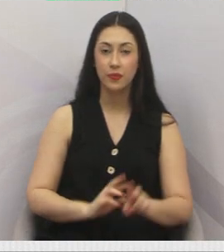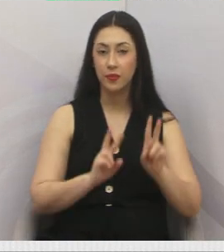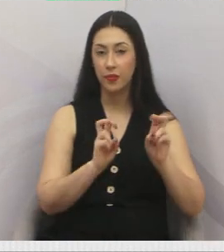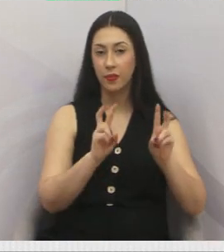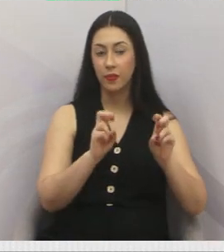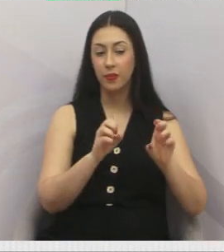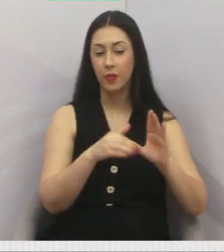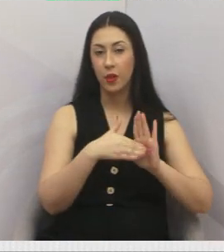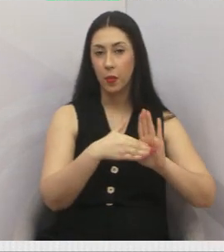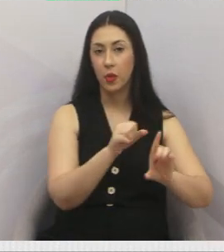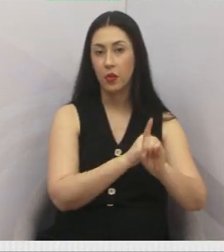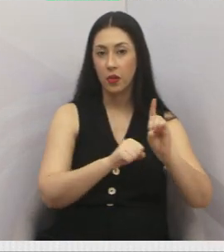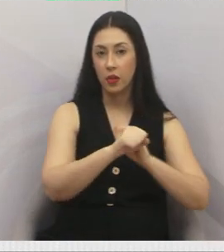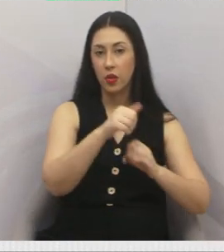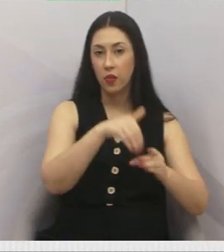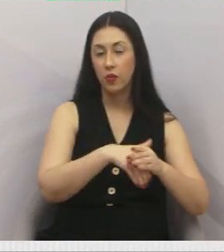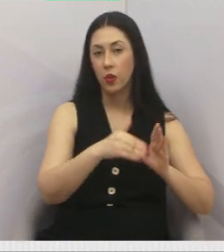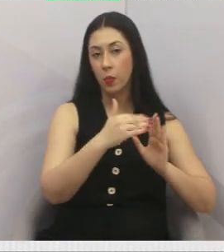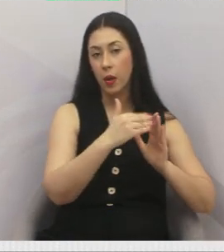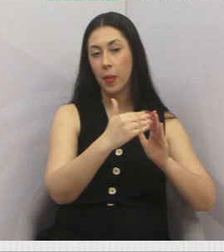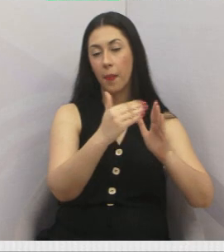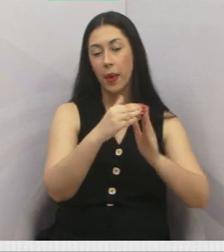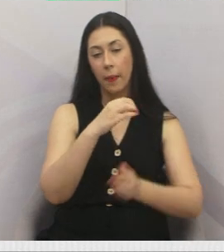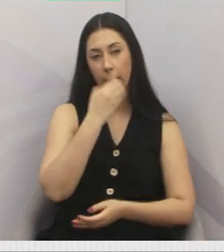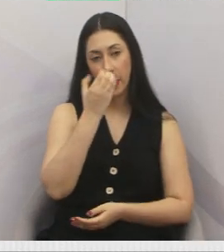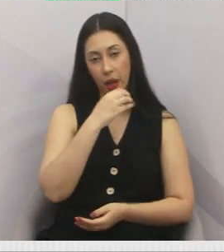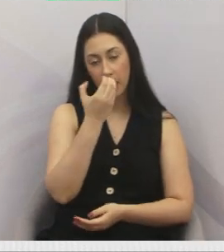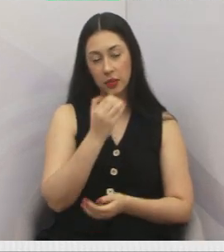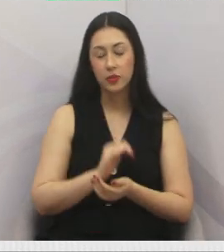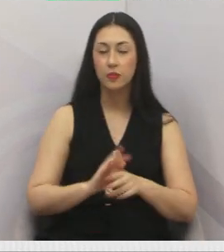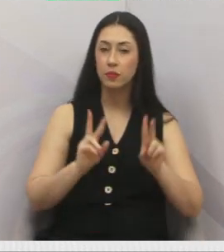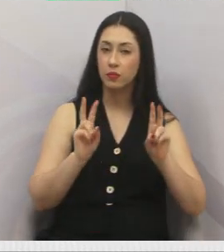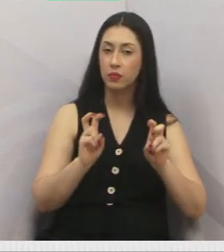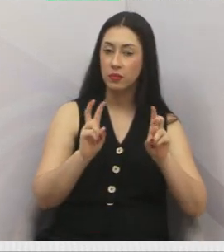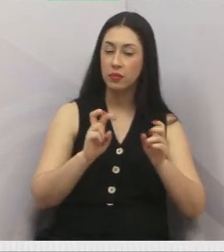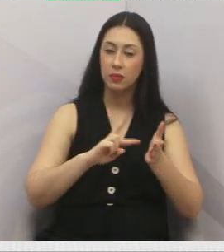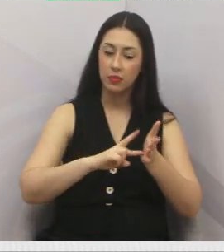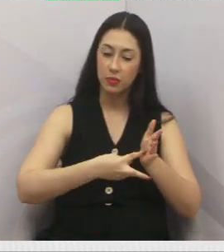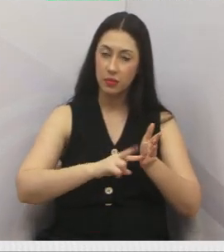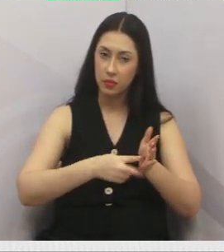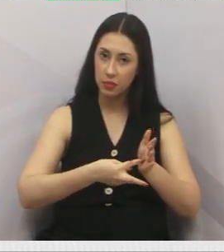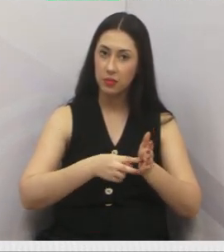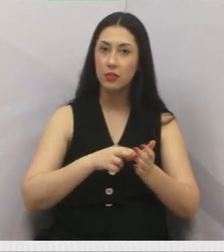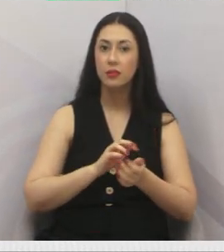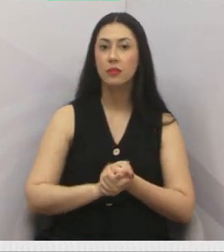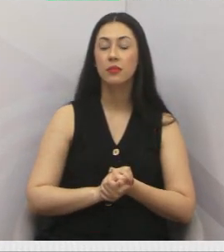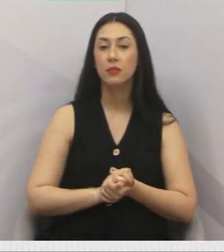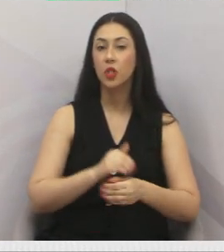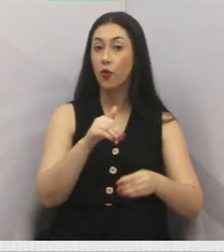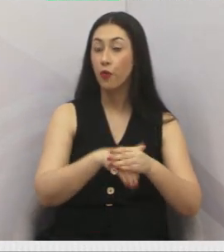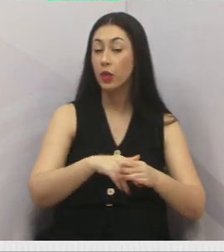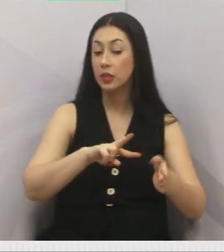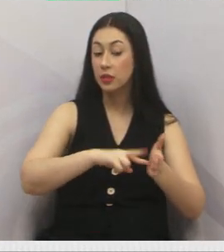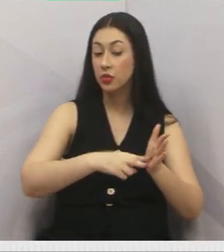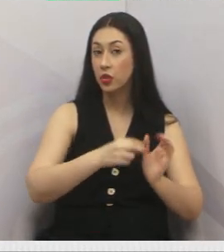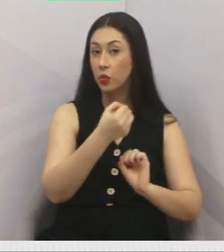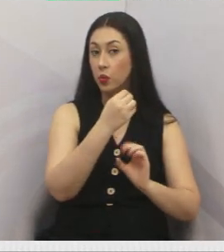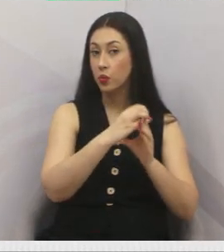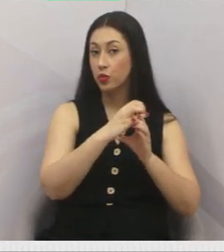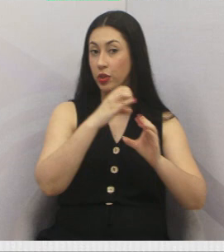Segmento Movimentos Populares, um voto Jardim Paraíso e Jardim Yolanda. Segmento Entidade de Classe Sindical, um voto Sindicato dos